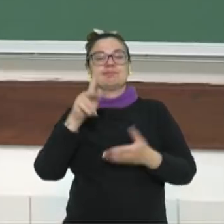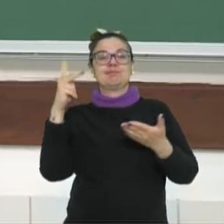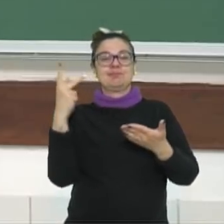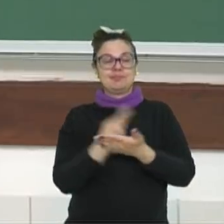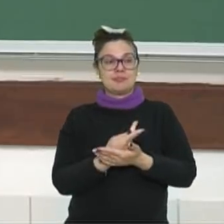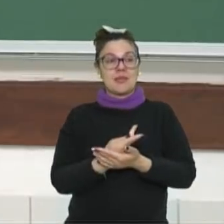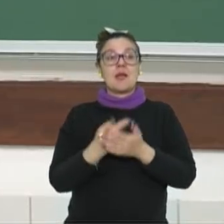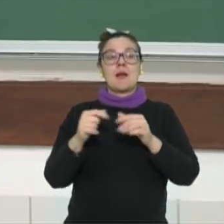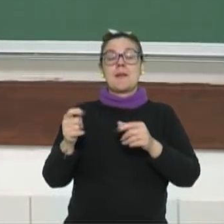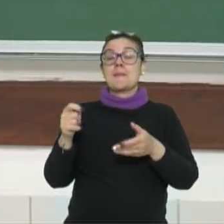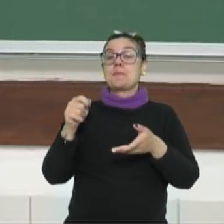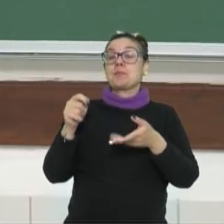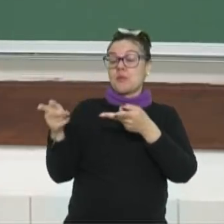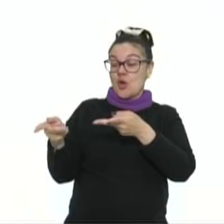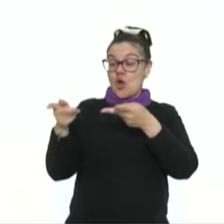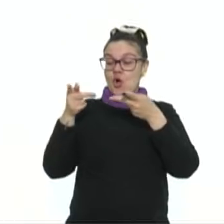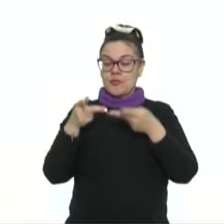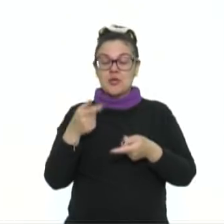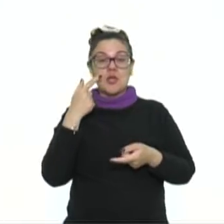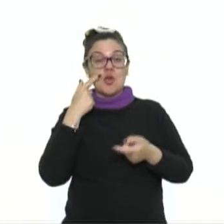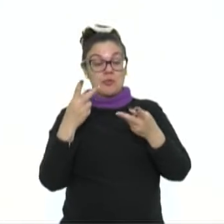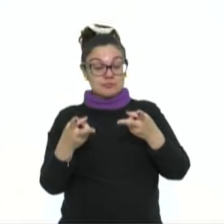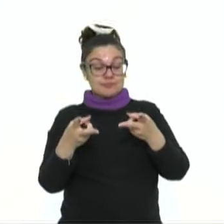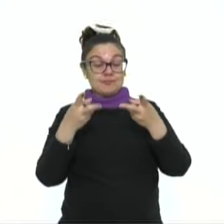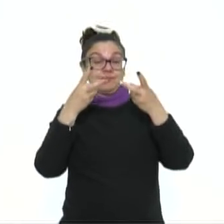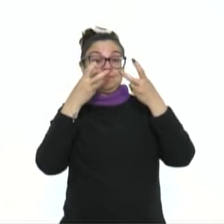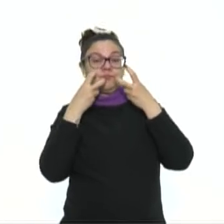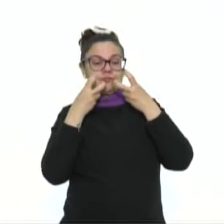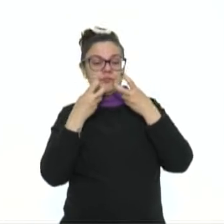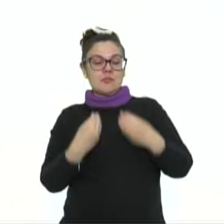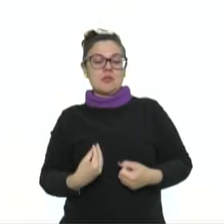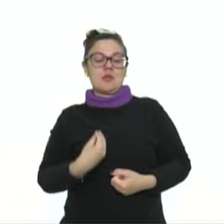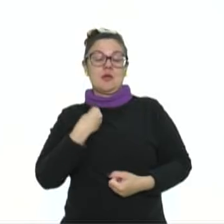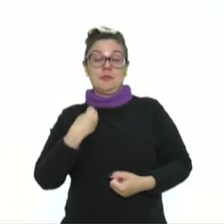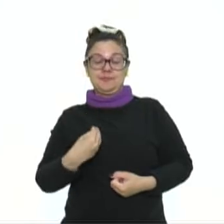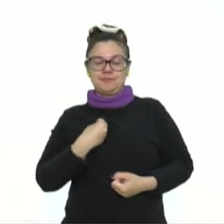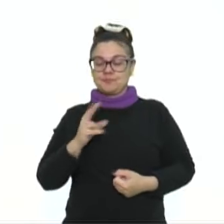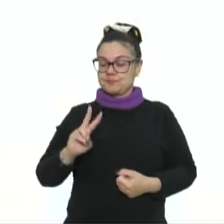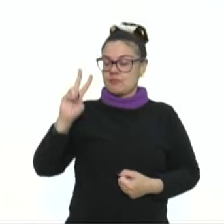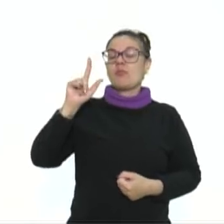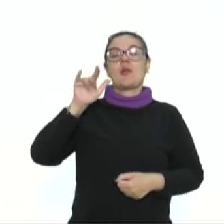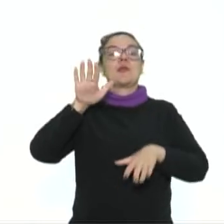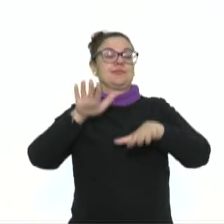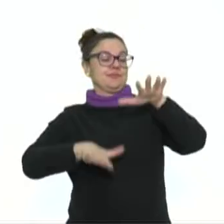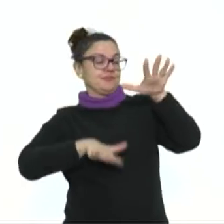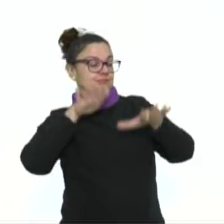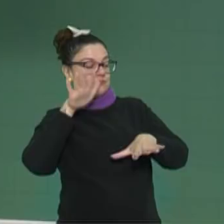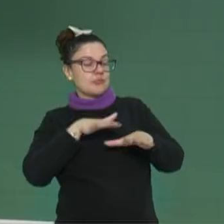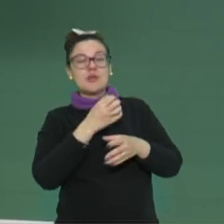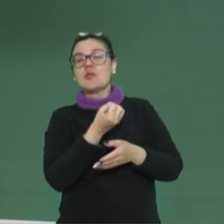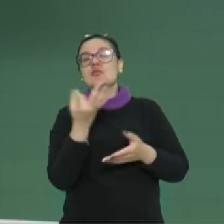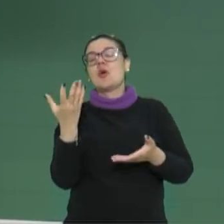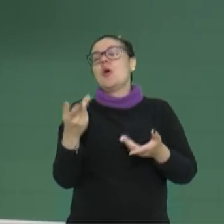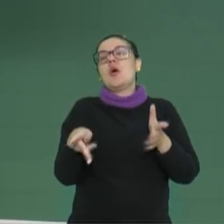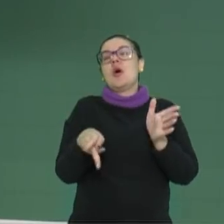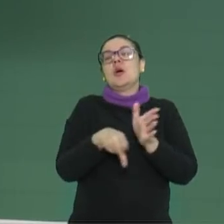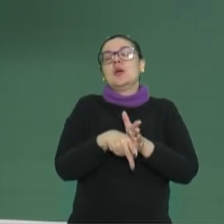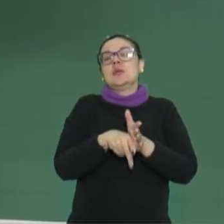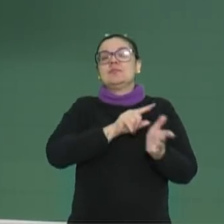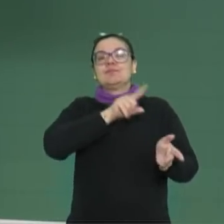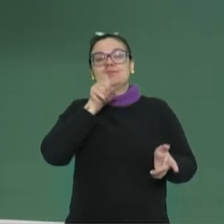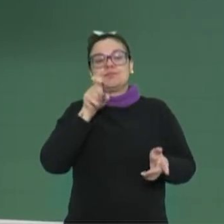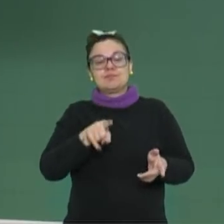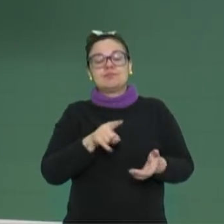convida é reescrever da seguinte forma: reconheça que o valor da vida é variável. E não só naquela questão, mas pare e pensa naquilo